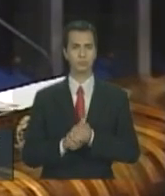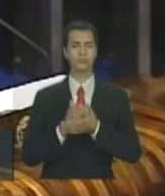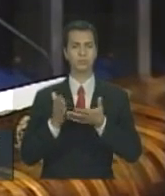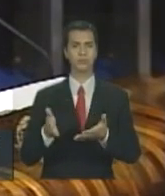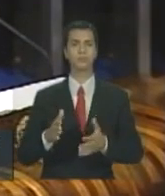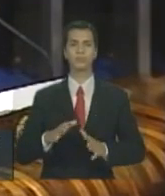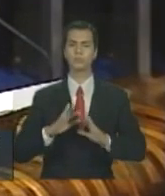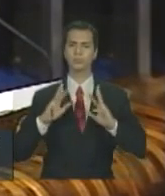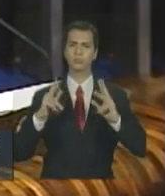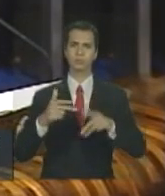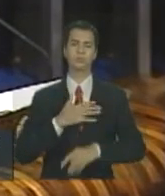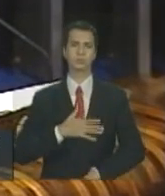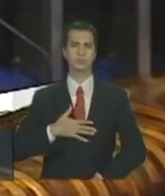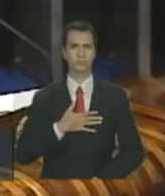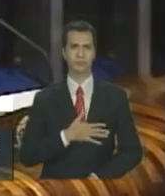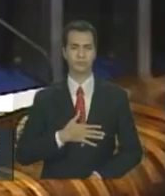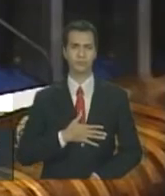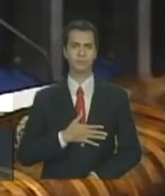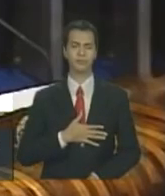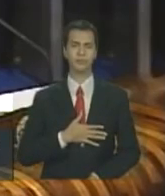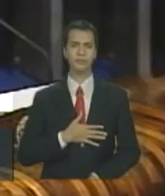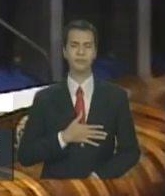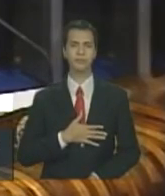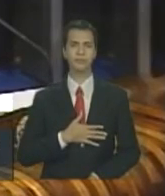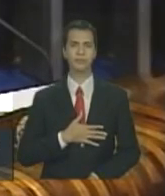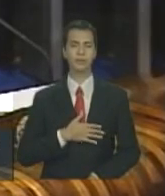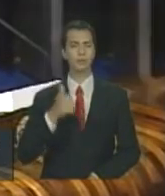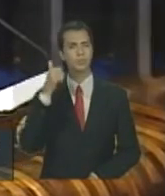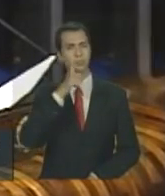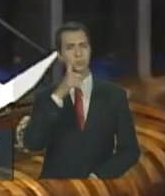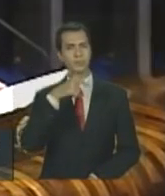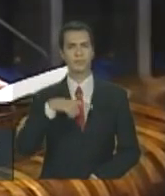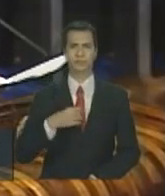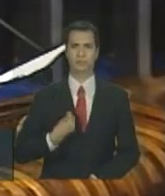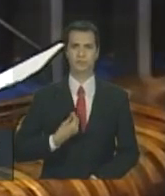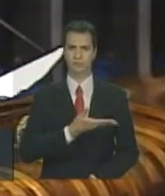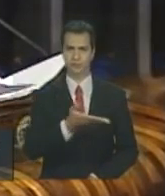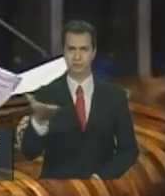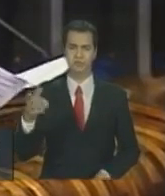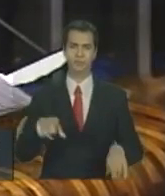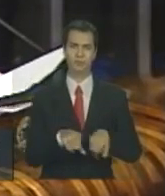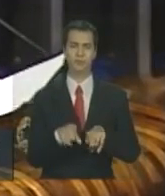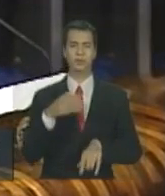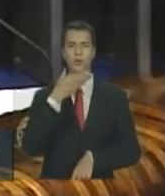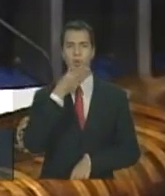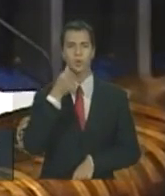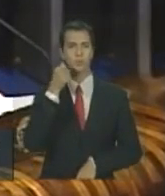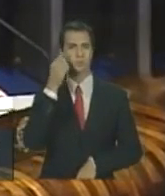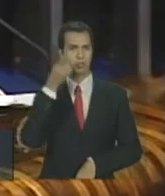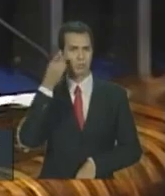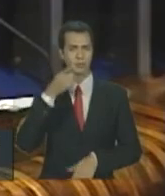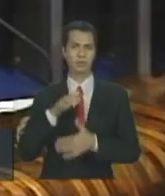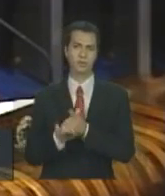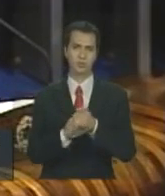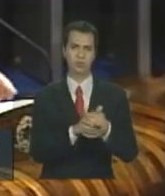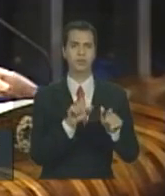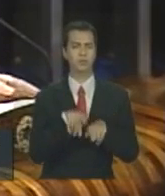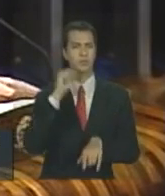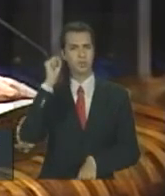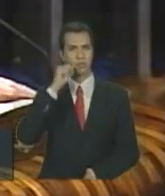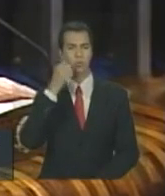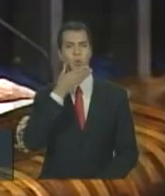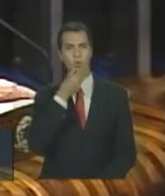presentes, mulheres não parlamentares, bem como cumprimento também os senhores deputados, senhores senadores,